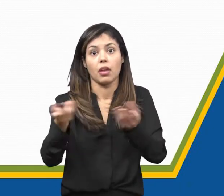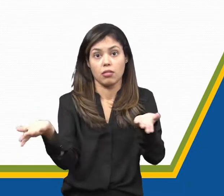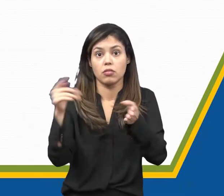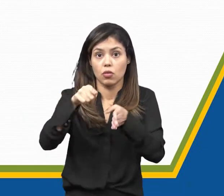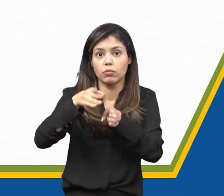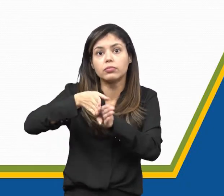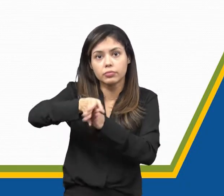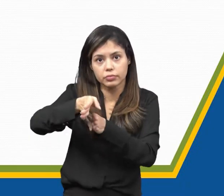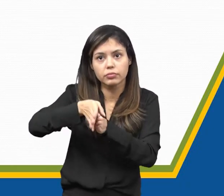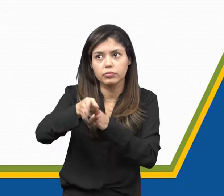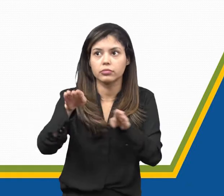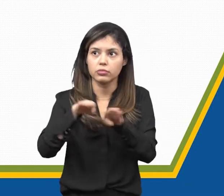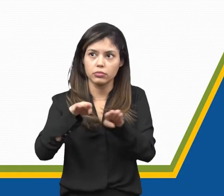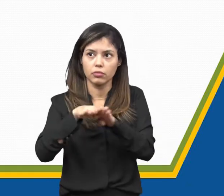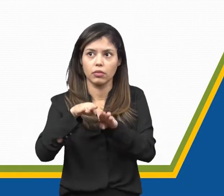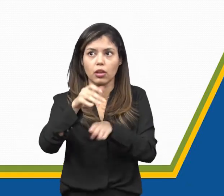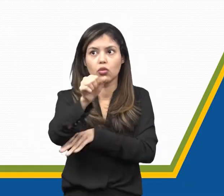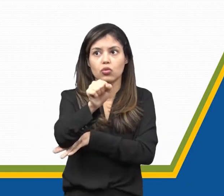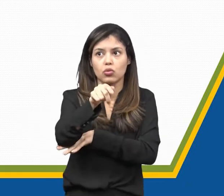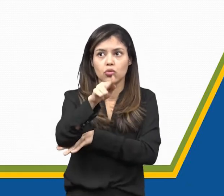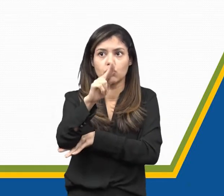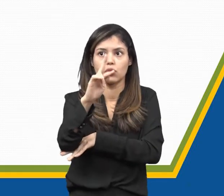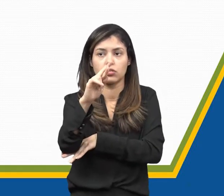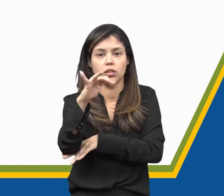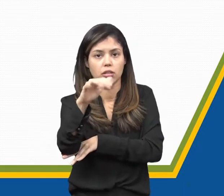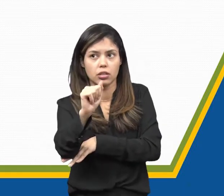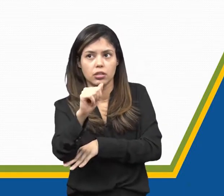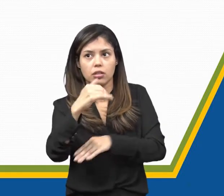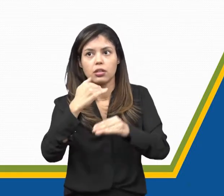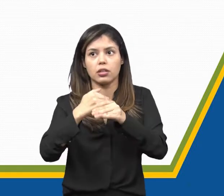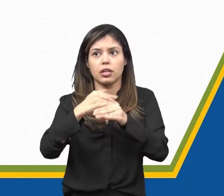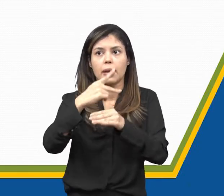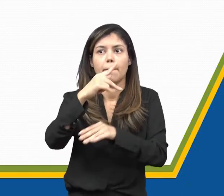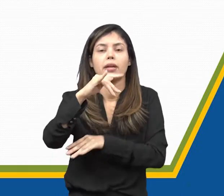dar consejos, sugerencias e peticiones.